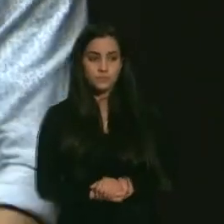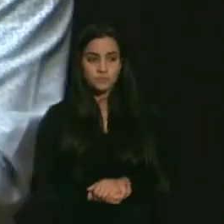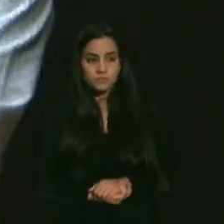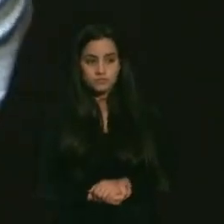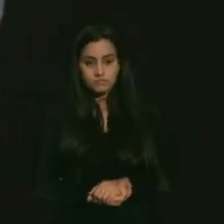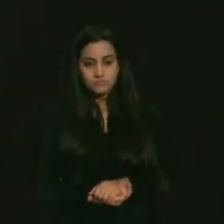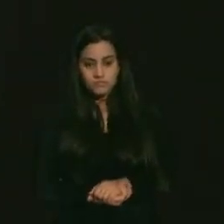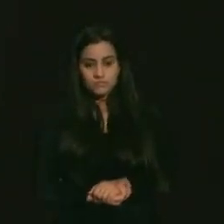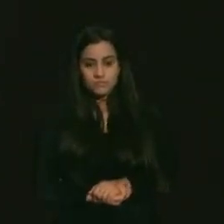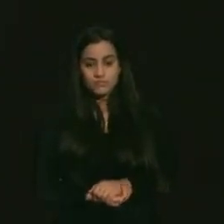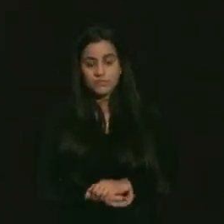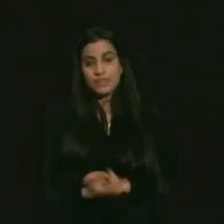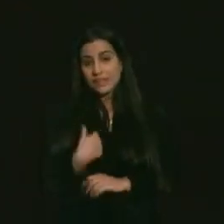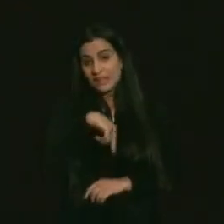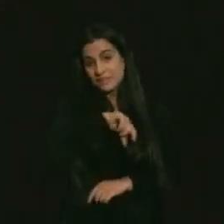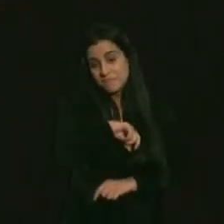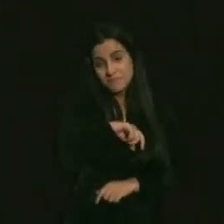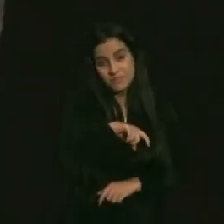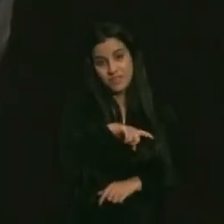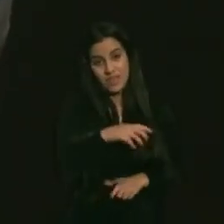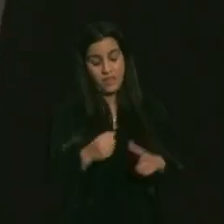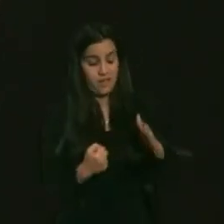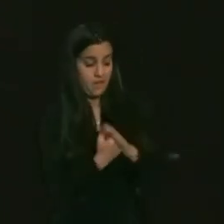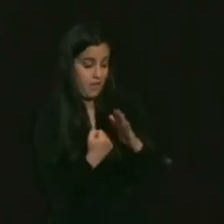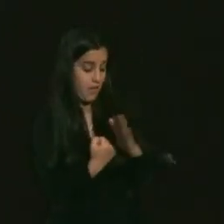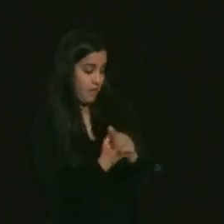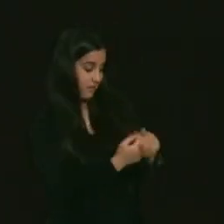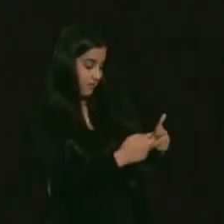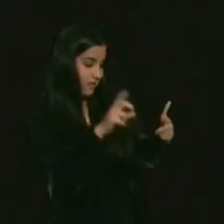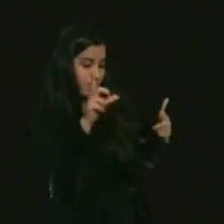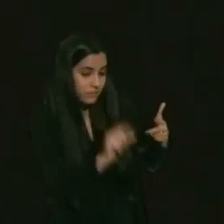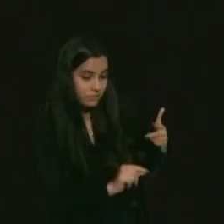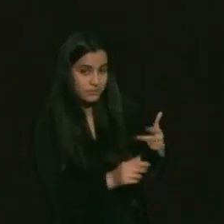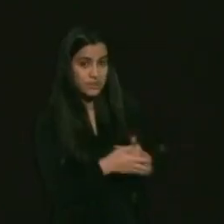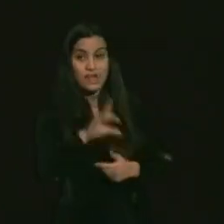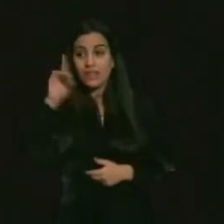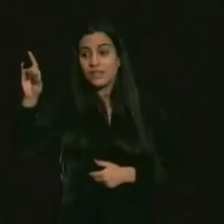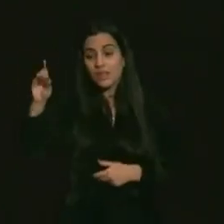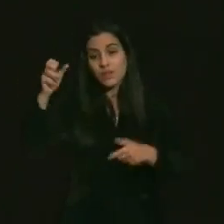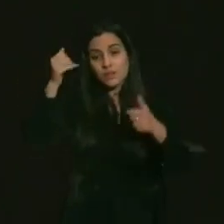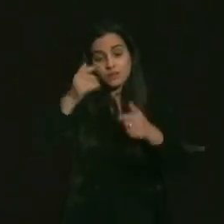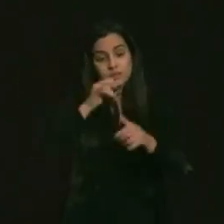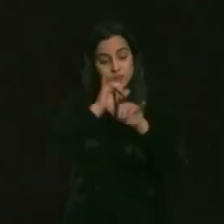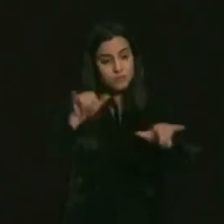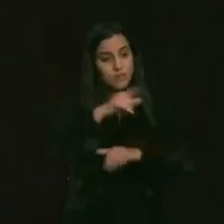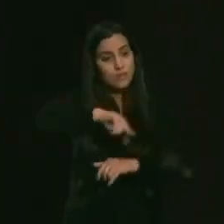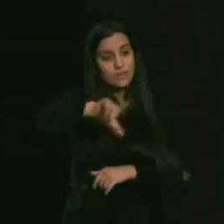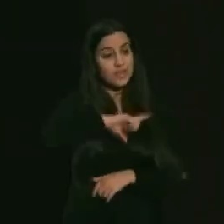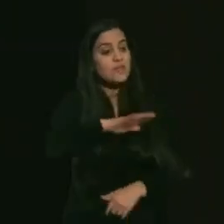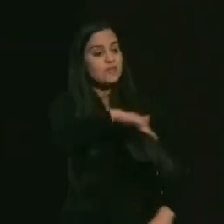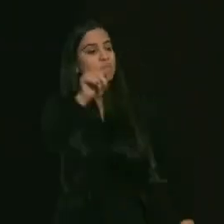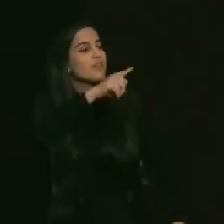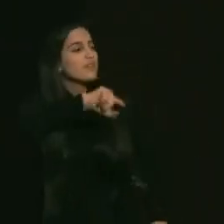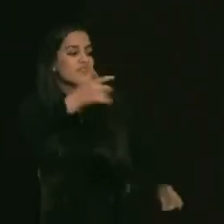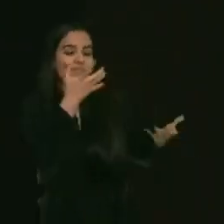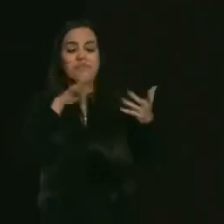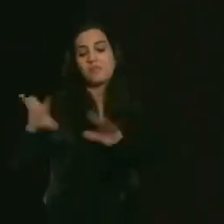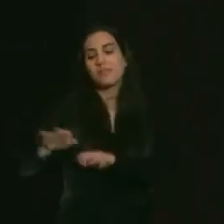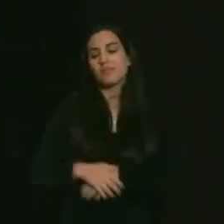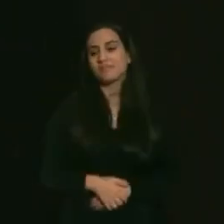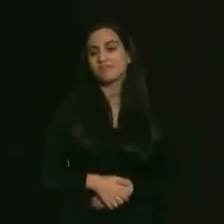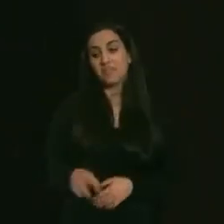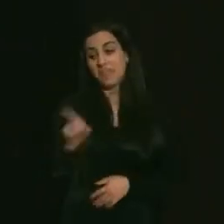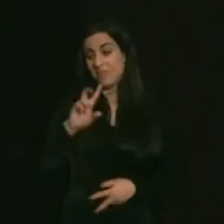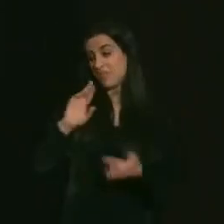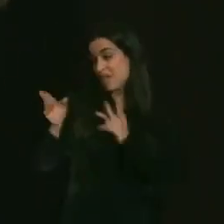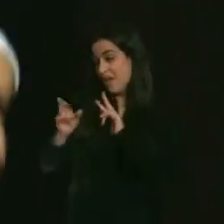E aí a gente vive das migalhas. Deus diz para você: eu tenho um chamado, mas você não ouve. Deus diz para você: não é esse relacionamento